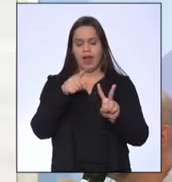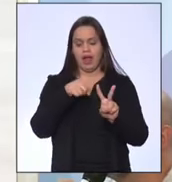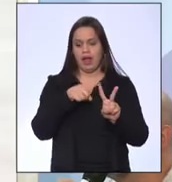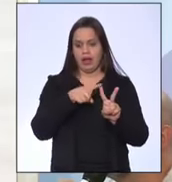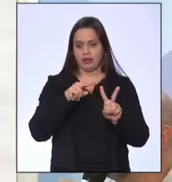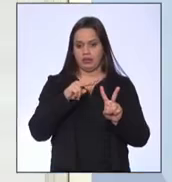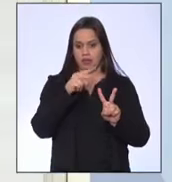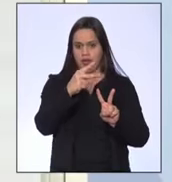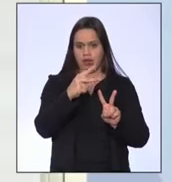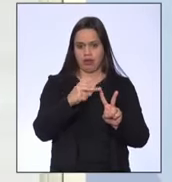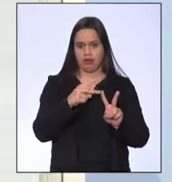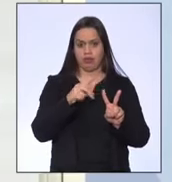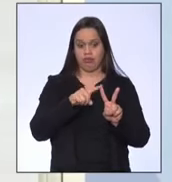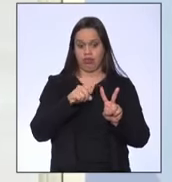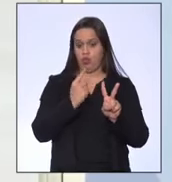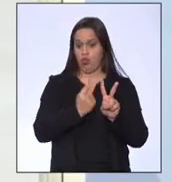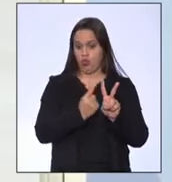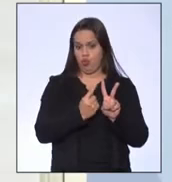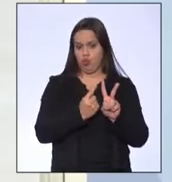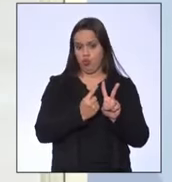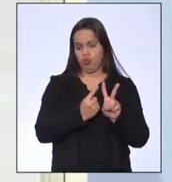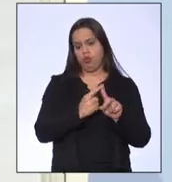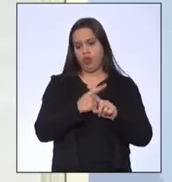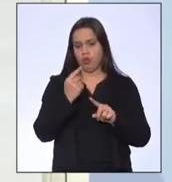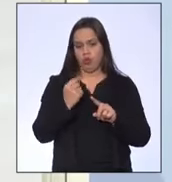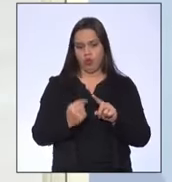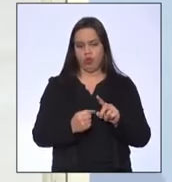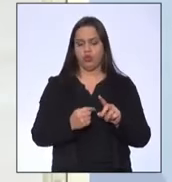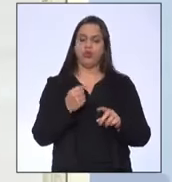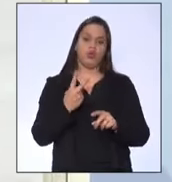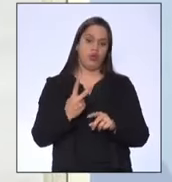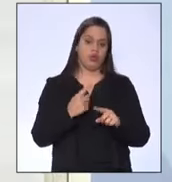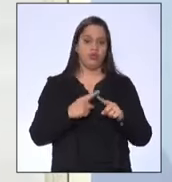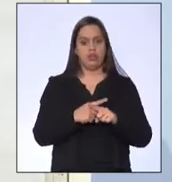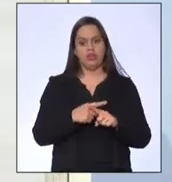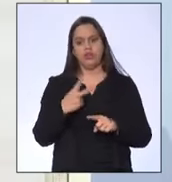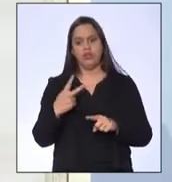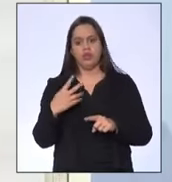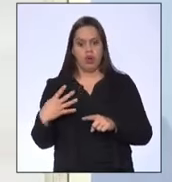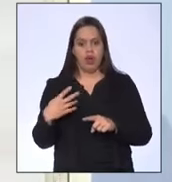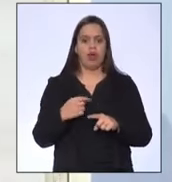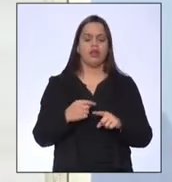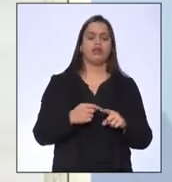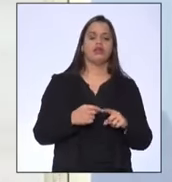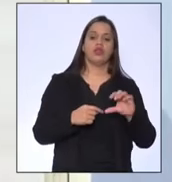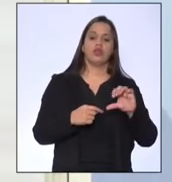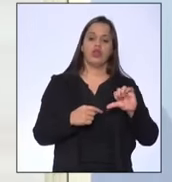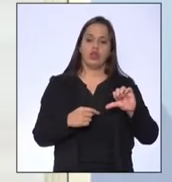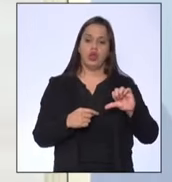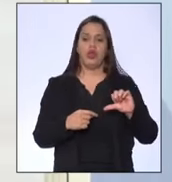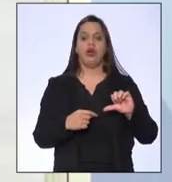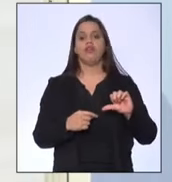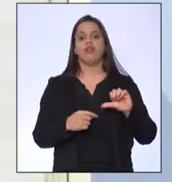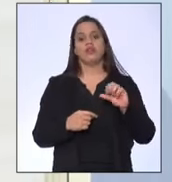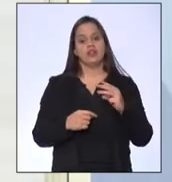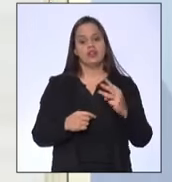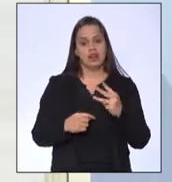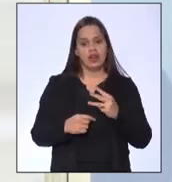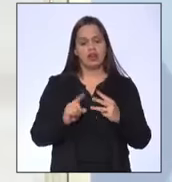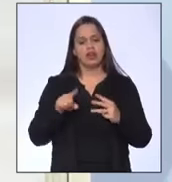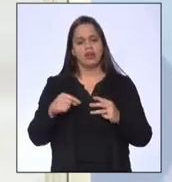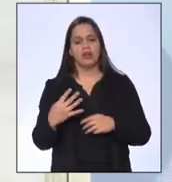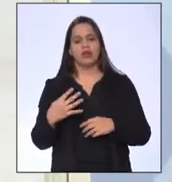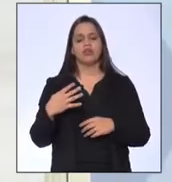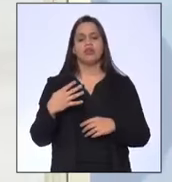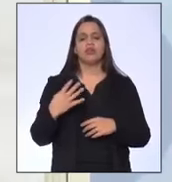Bom, a raiz quadrada de 1 é 1, porque 1 vezes 1 é 1, 2, porque 2 vezes 2 é 4, aqui no caso 3. Bom, na sequência,